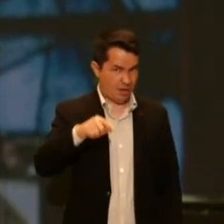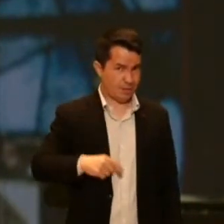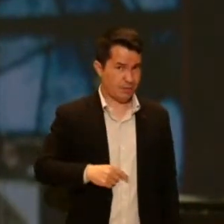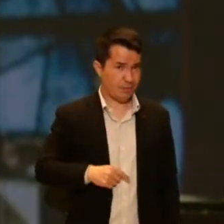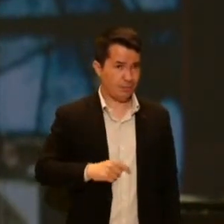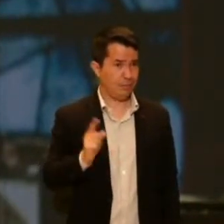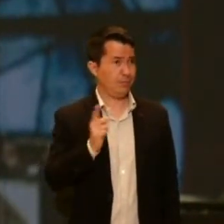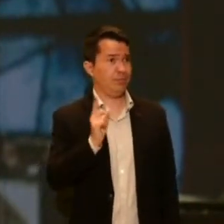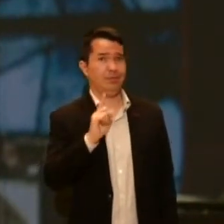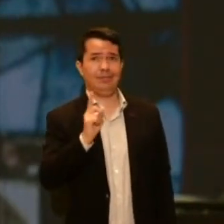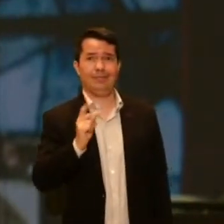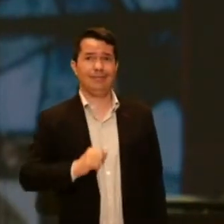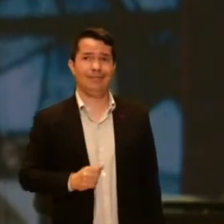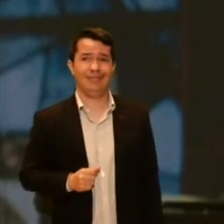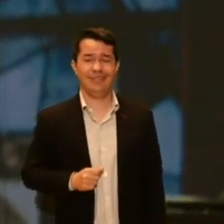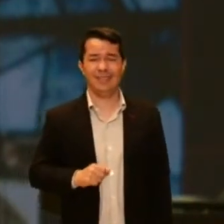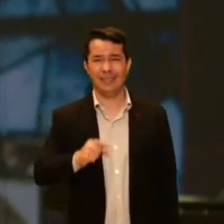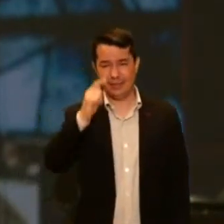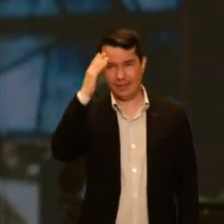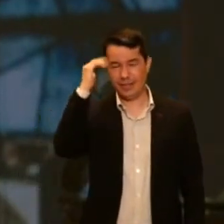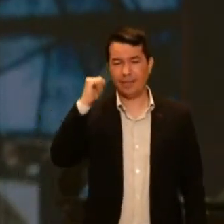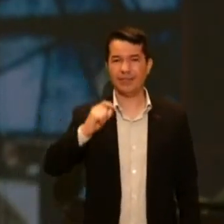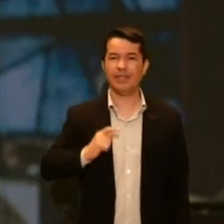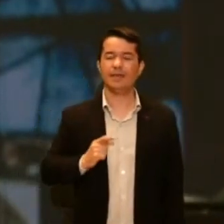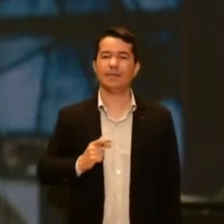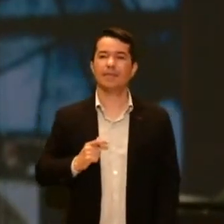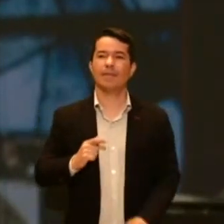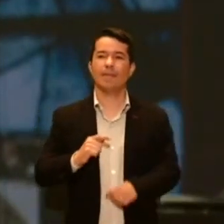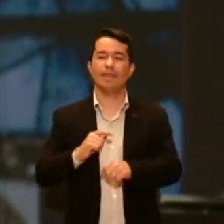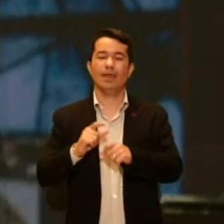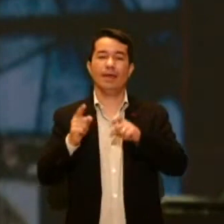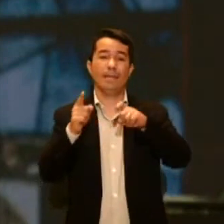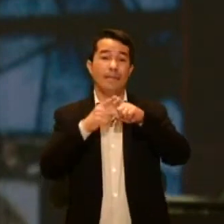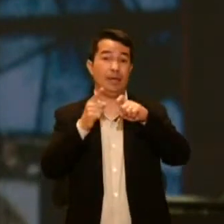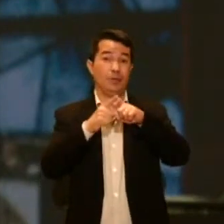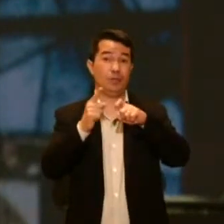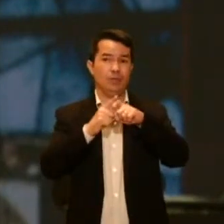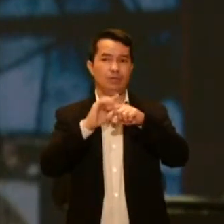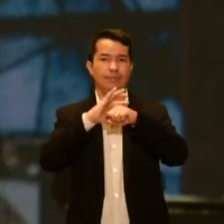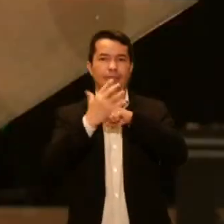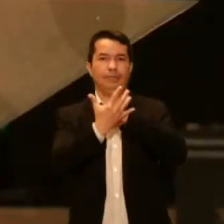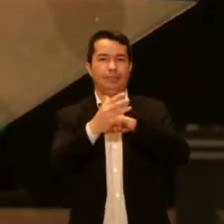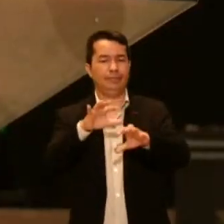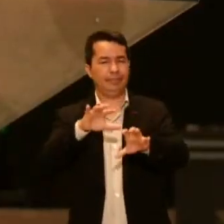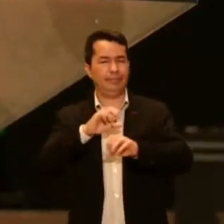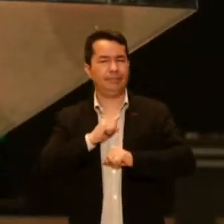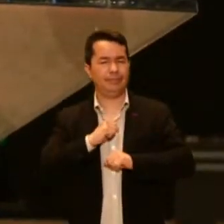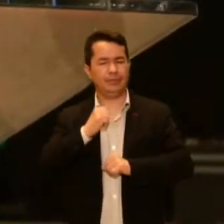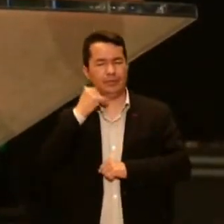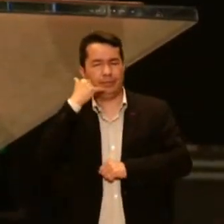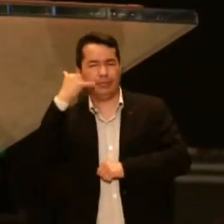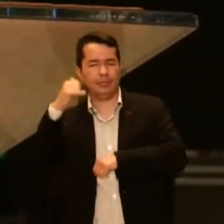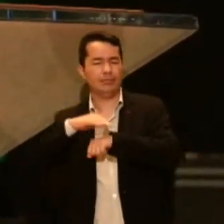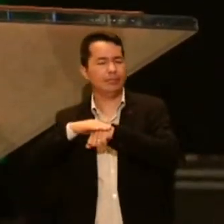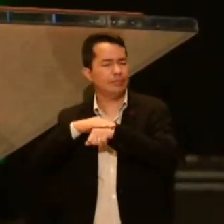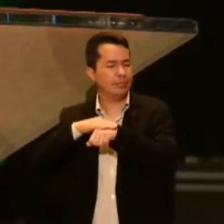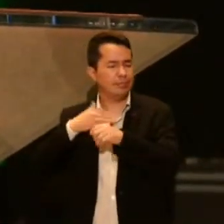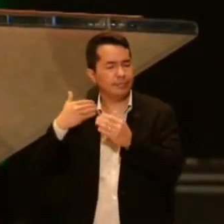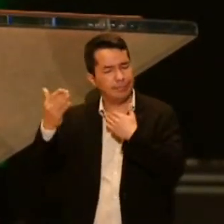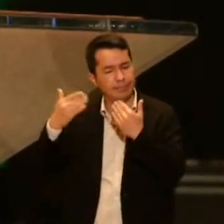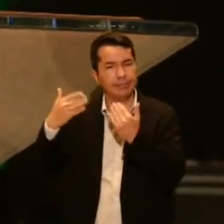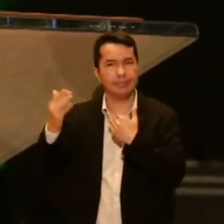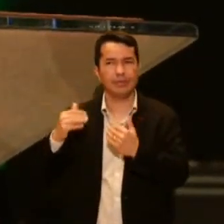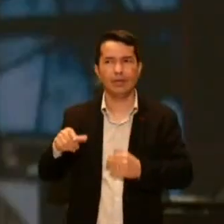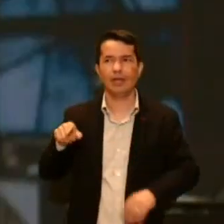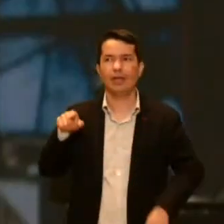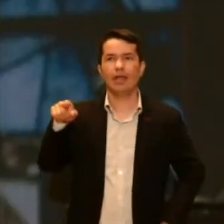Um médico que pegou Covid, a gente estava conversando por telefone enquanto ele estava no hospital. Ele disse assim: pastor, eu nunca